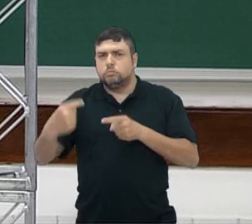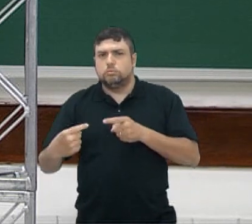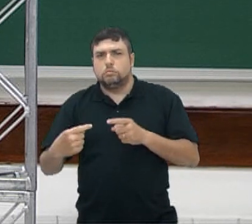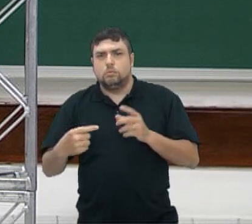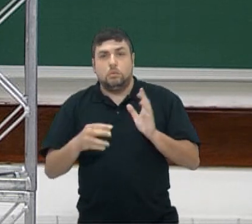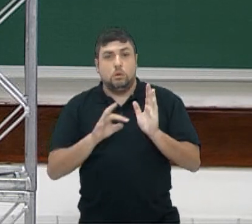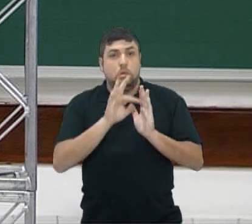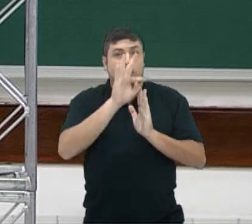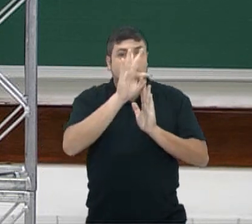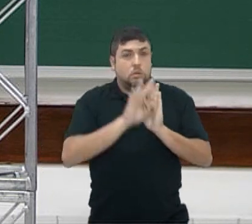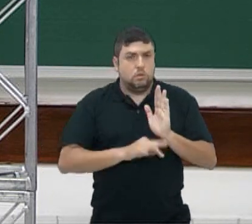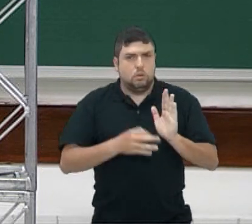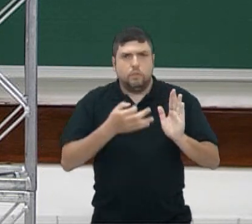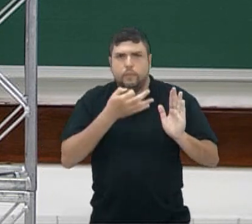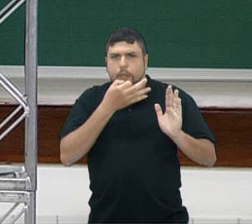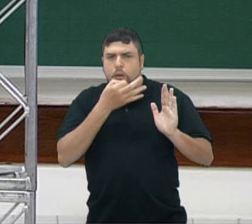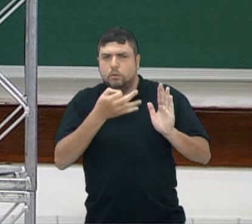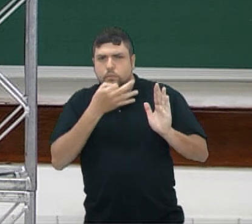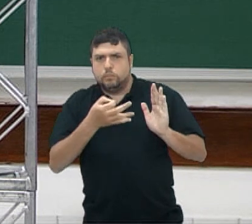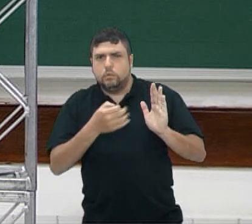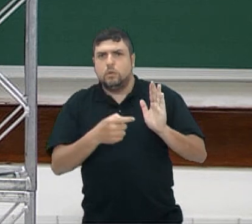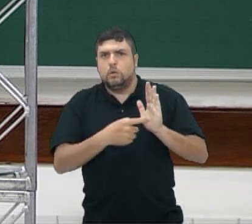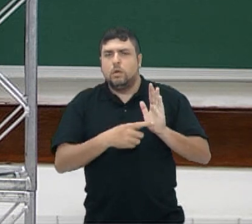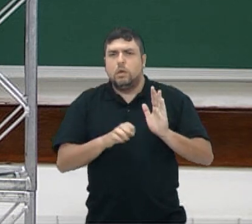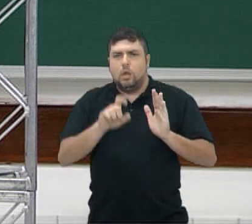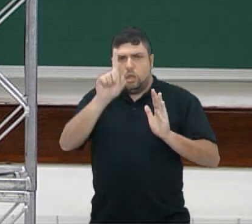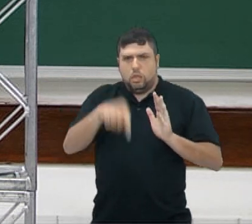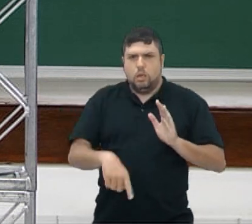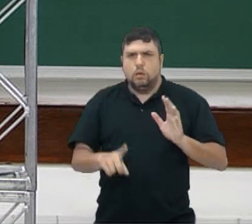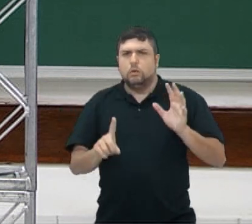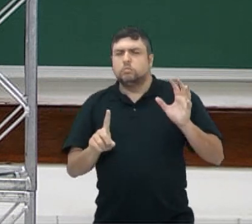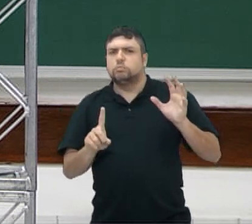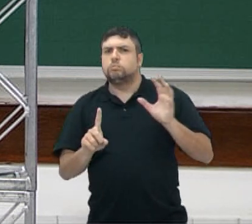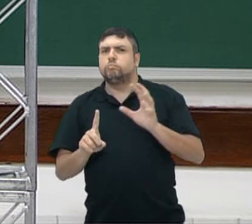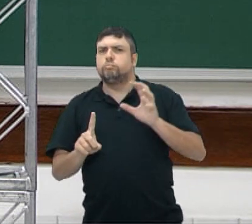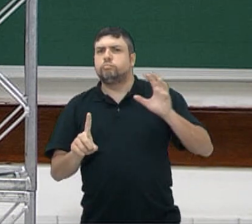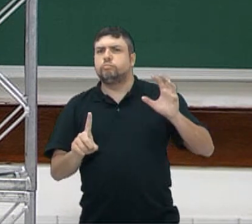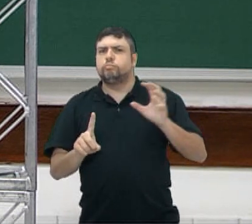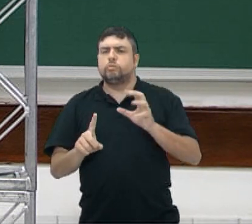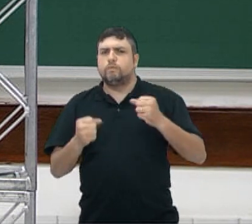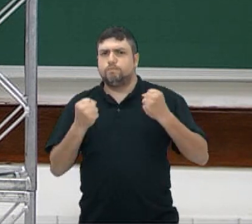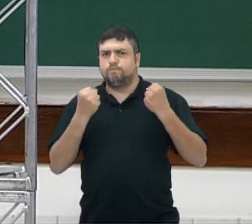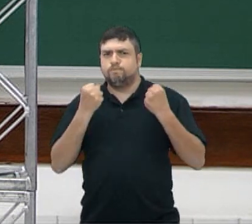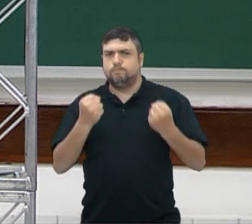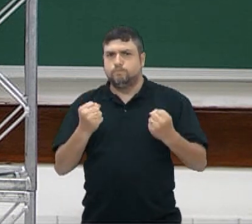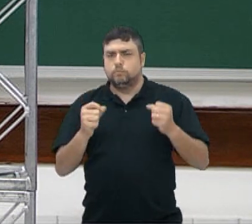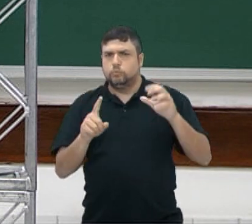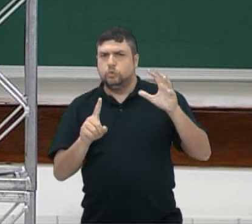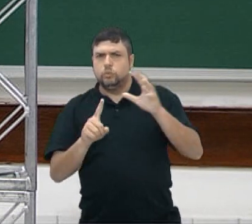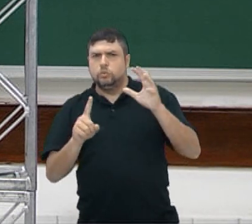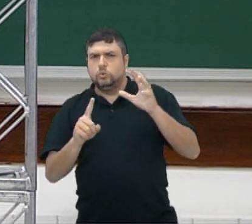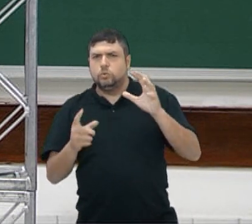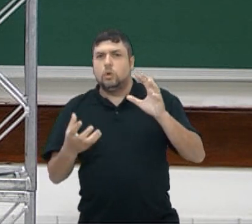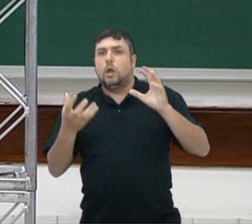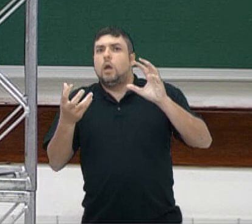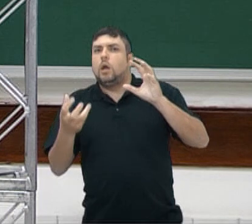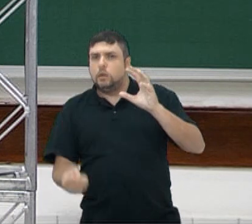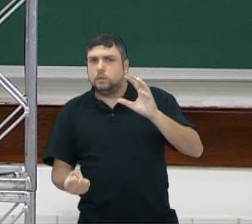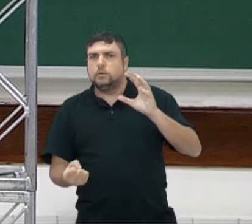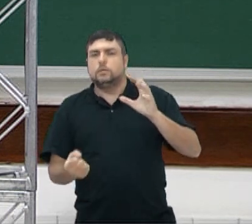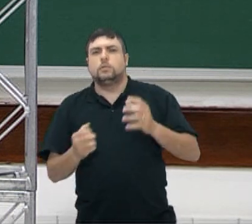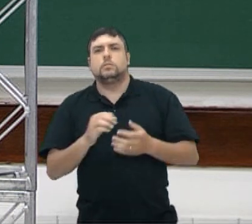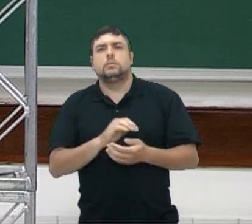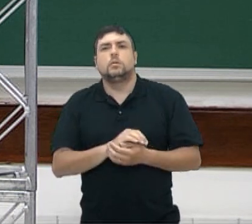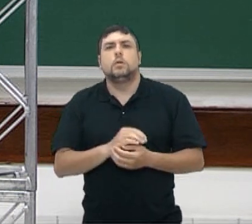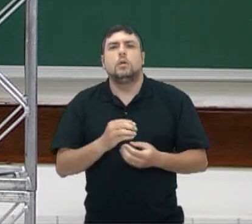textos argumentativos, eles são textos de convencimento, eles são textos que buscam que o leitor seja convencido daquele ponto de vista que o autor